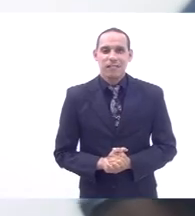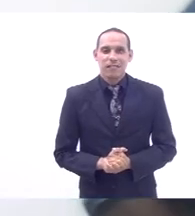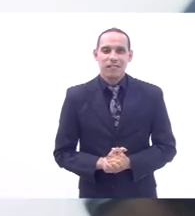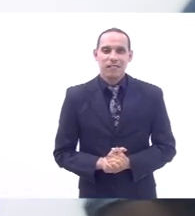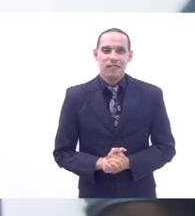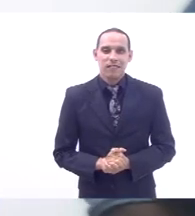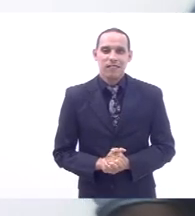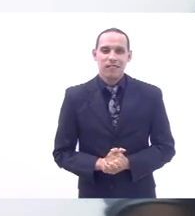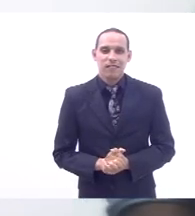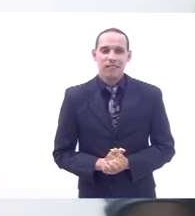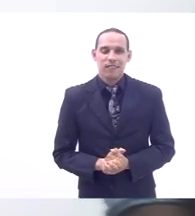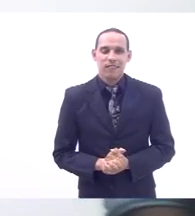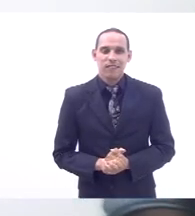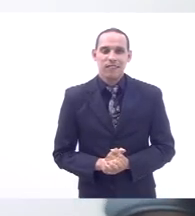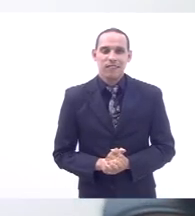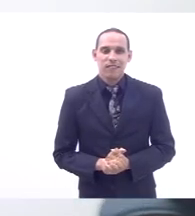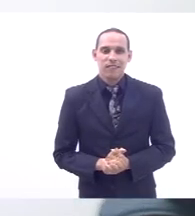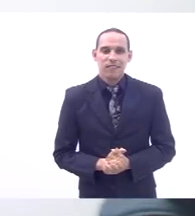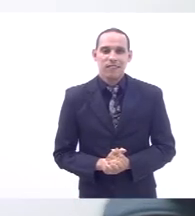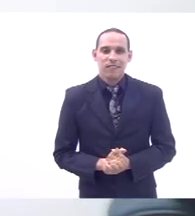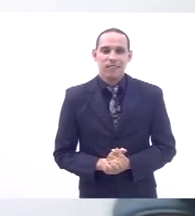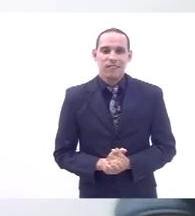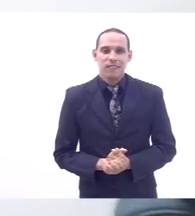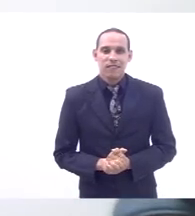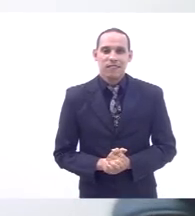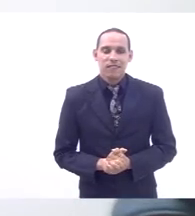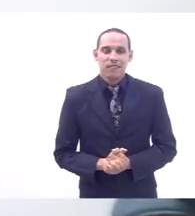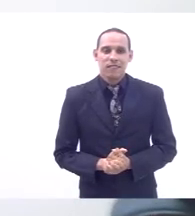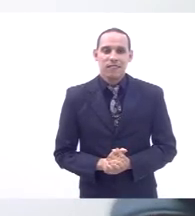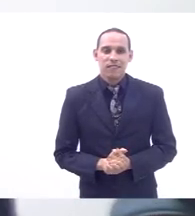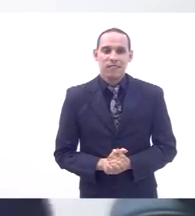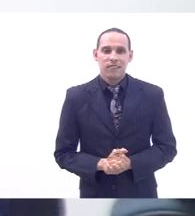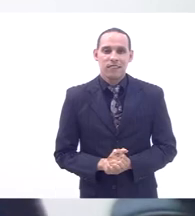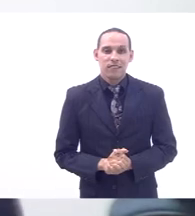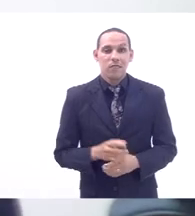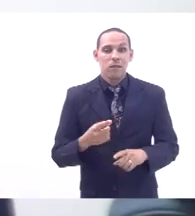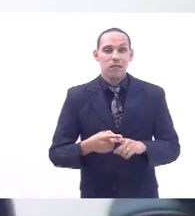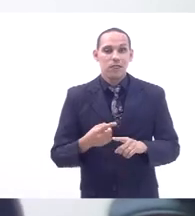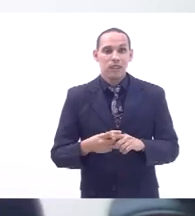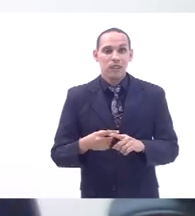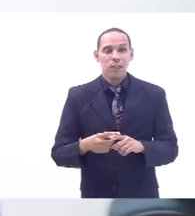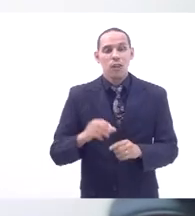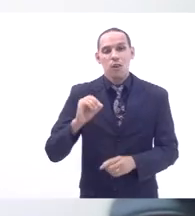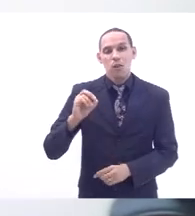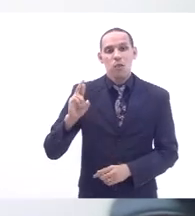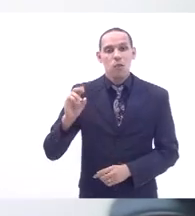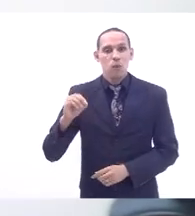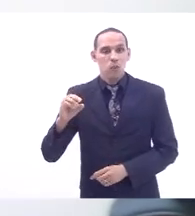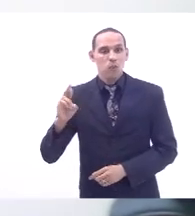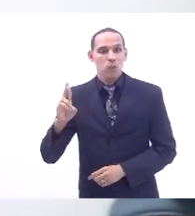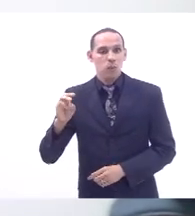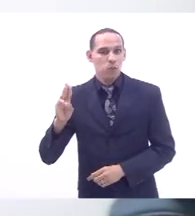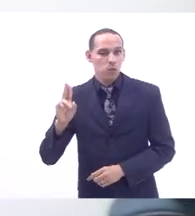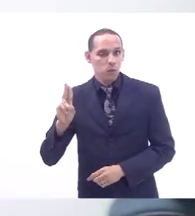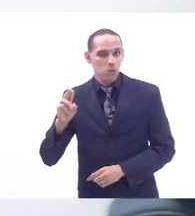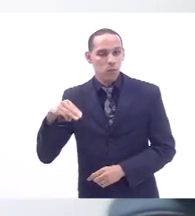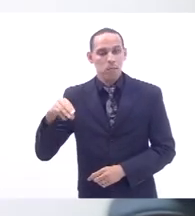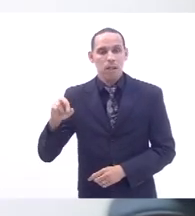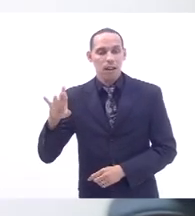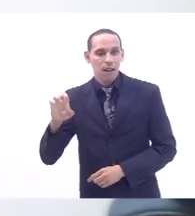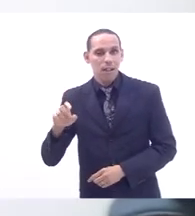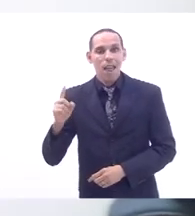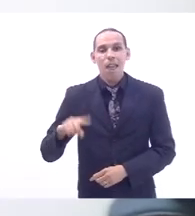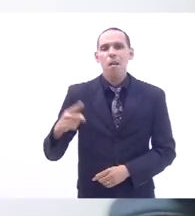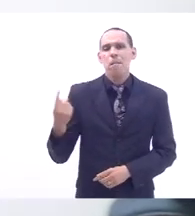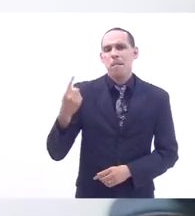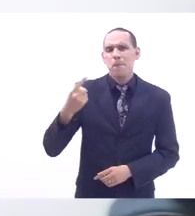Tori Olodumare ni akoko gbogbo bikibi. Pois Olodumare é o primeiro em qualquer lugar. Kato le